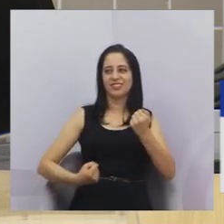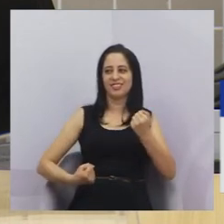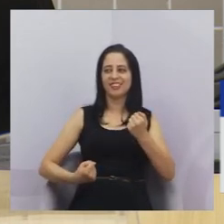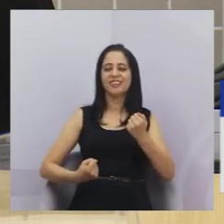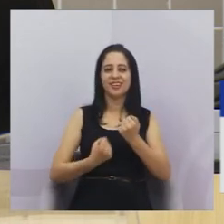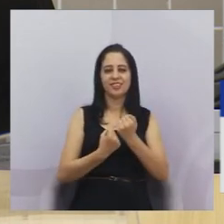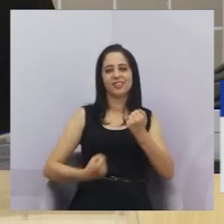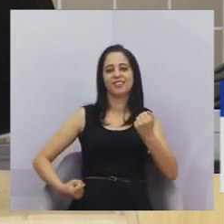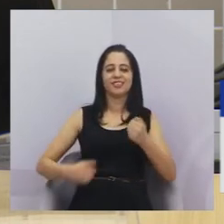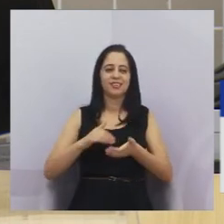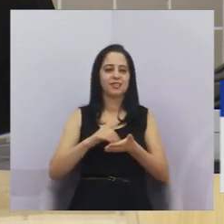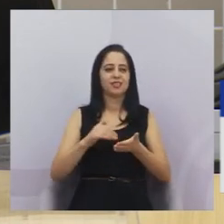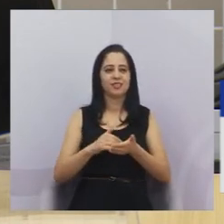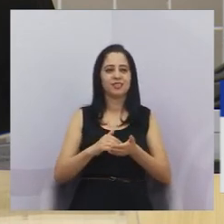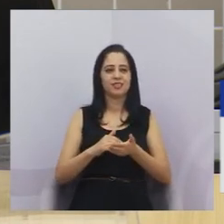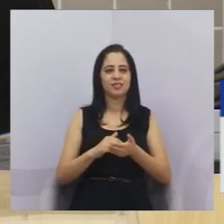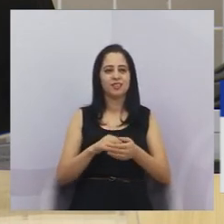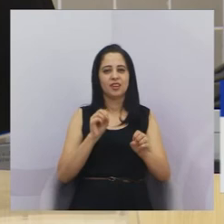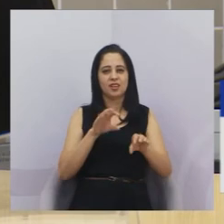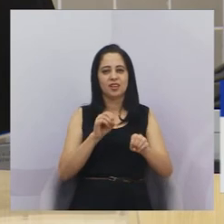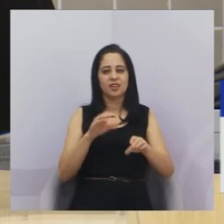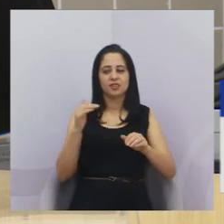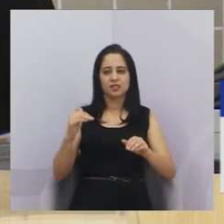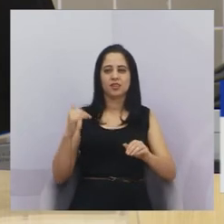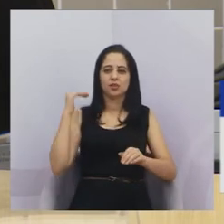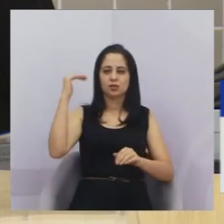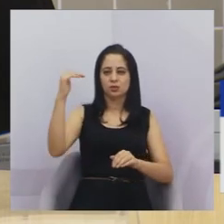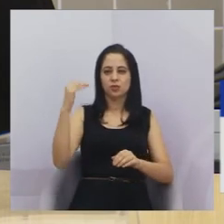8.313,58. Ensino superior completo.